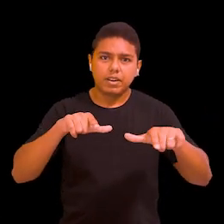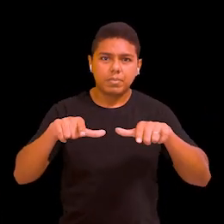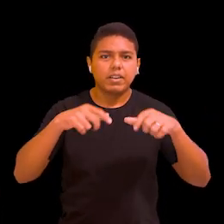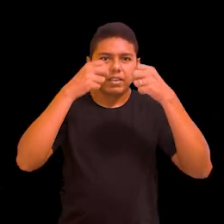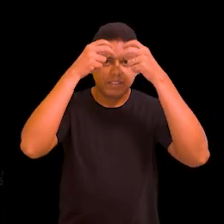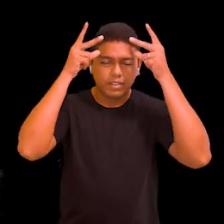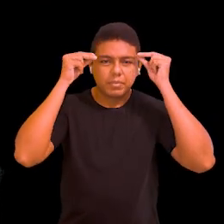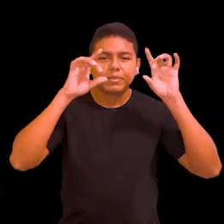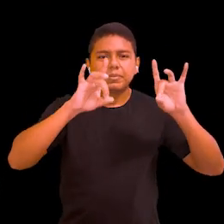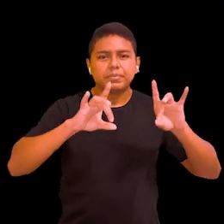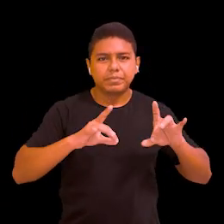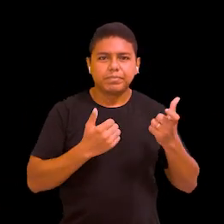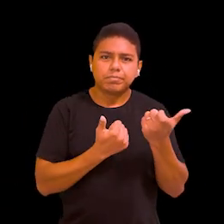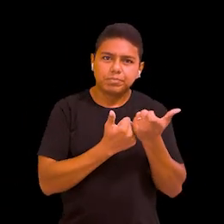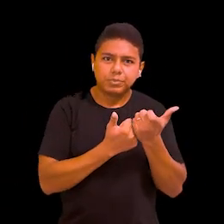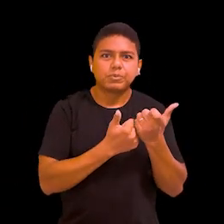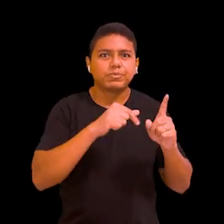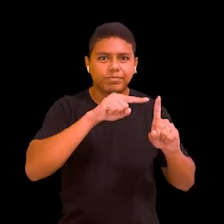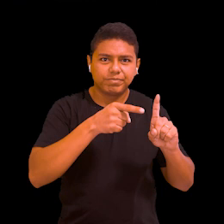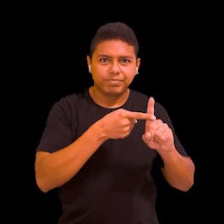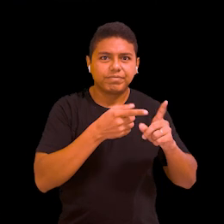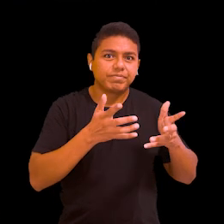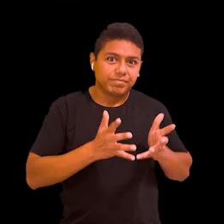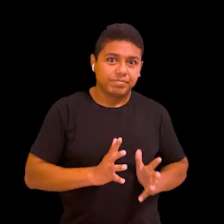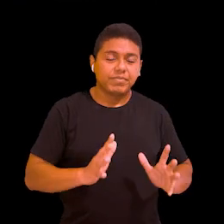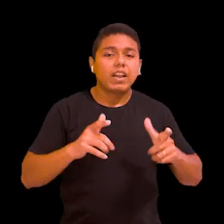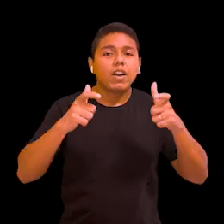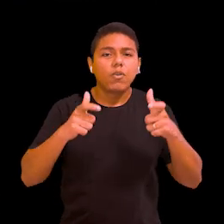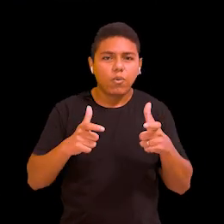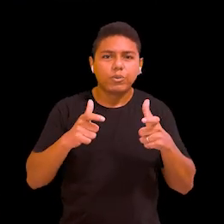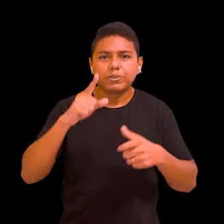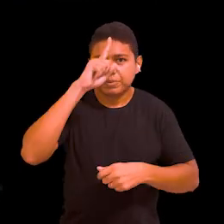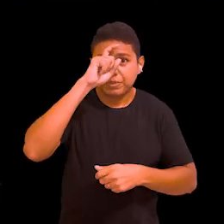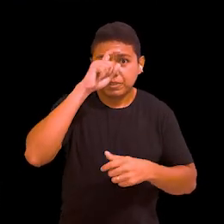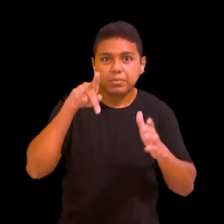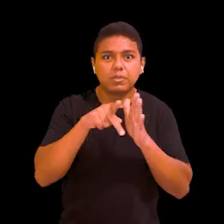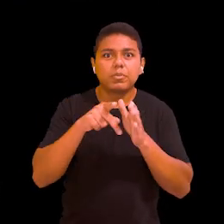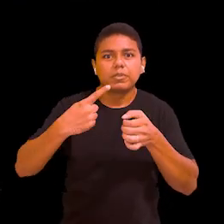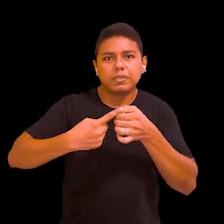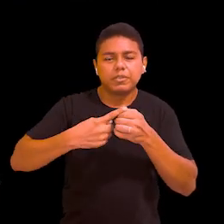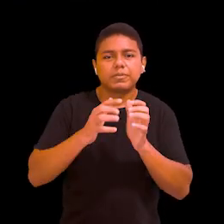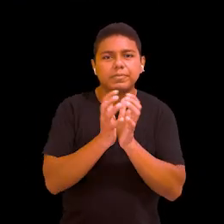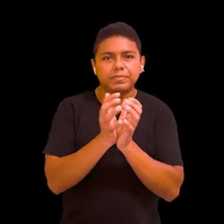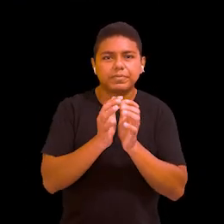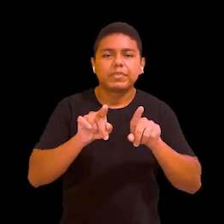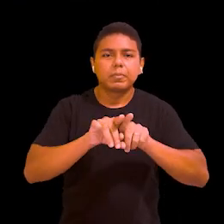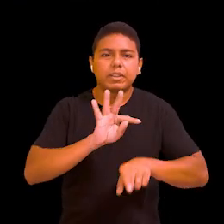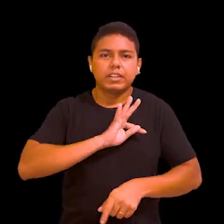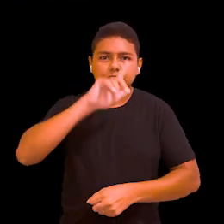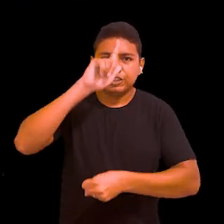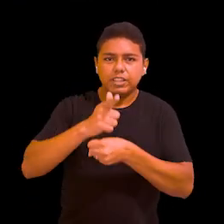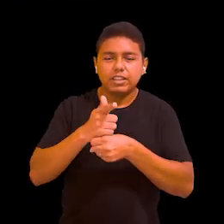enfermeira obstetra assistencial em uma maternidade de risco habitual na cidade do Recife. Sou técnica da Gerência